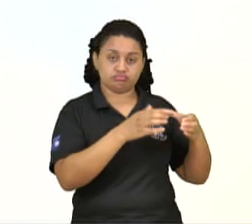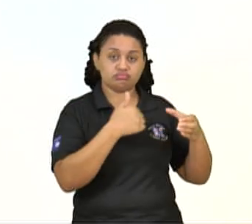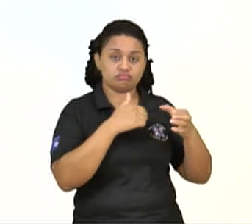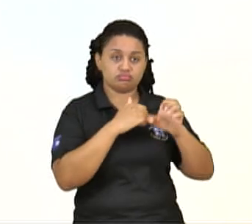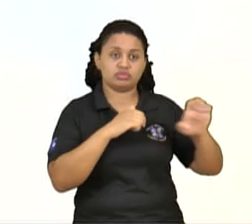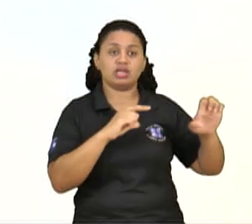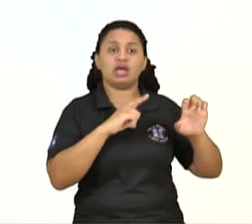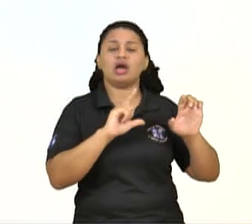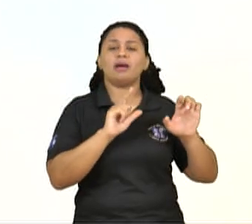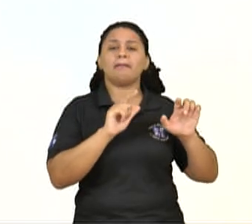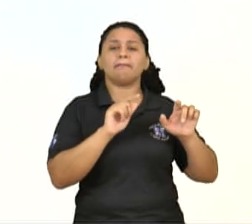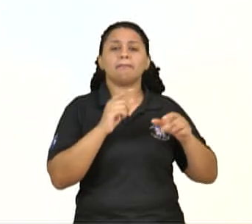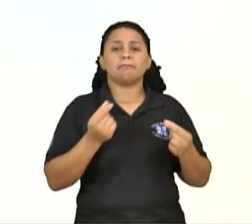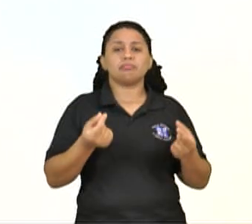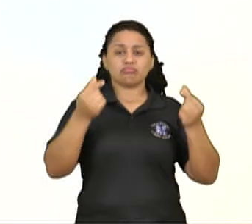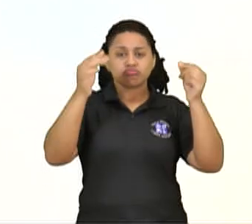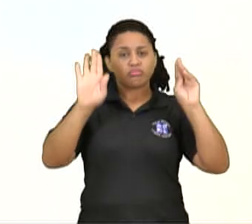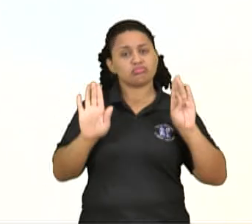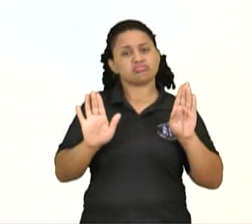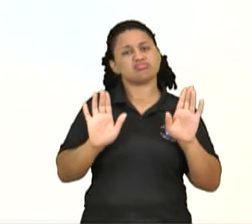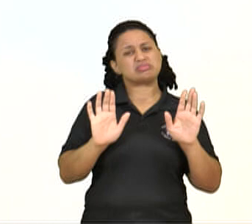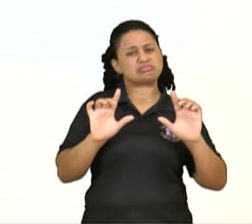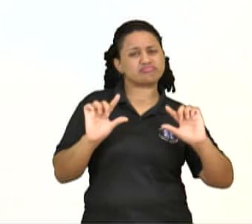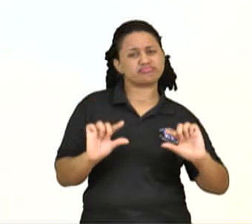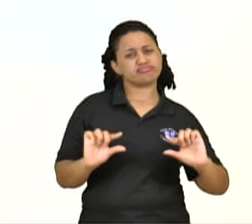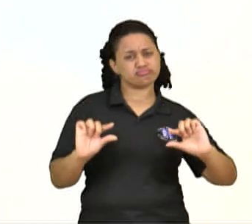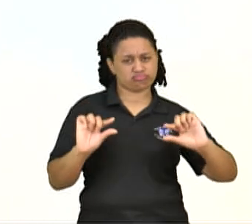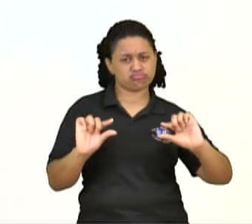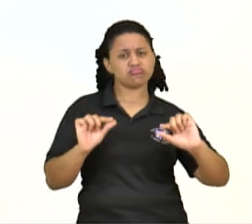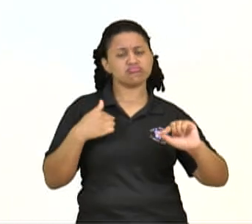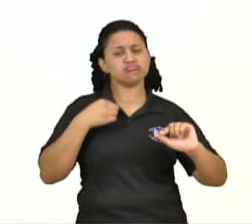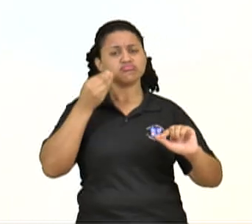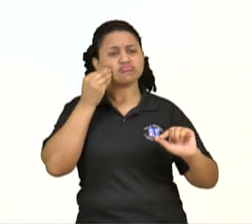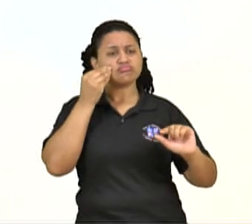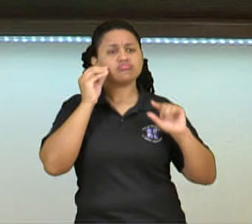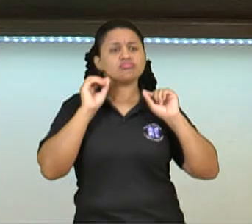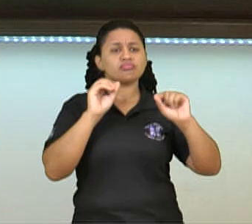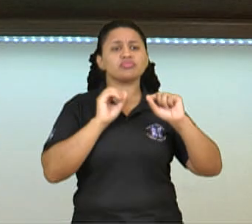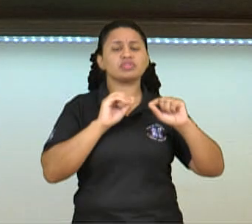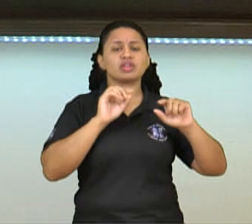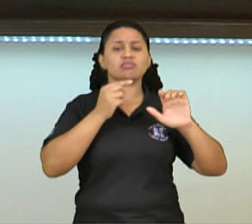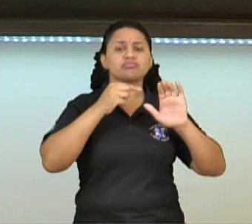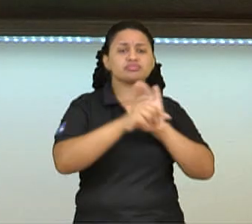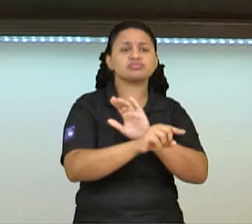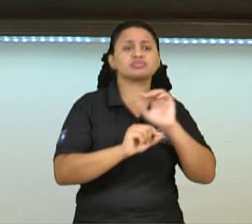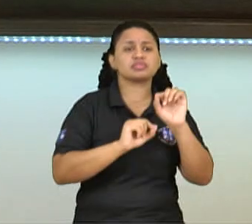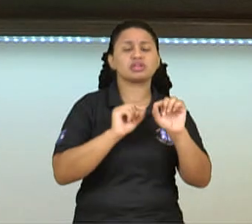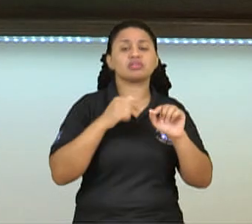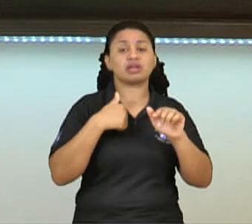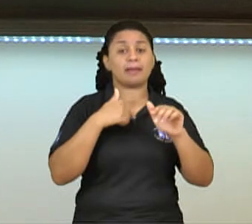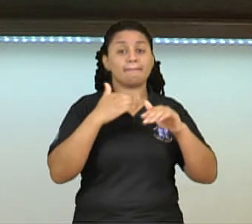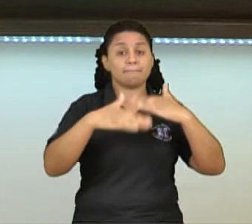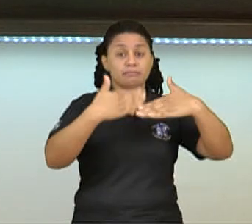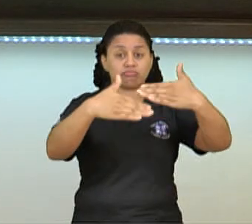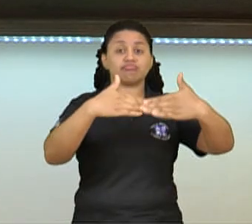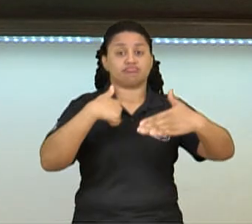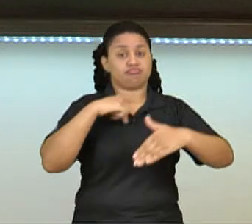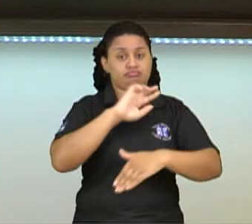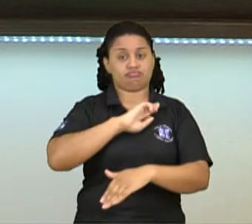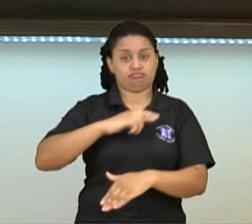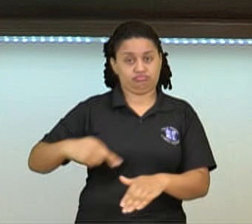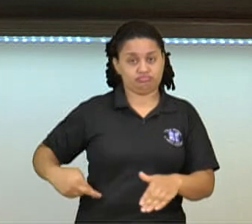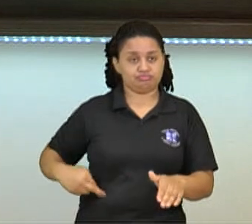as camadas populares que desejavam aprofundar a revolução. Os sans-culottes, que estavam lá em todas